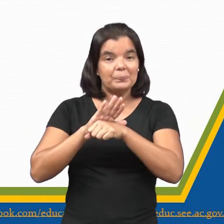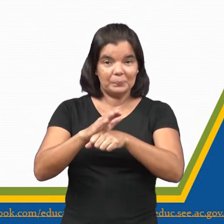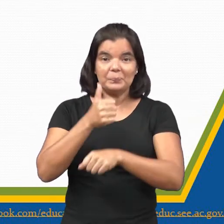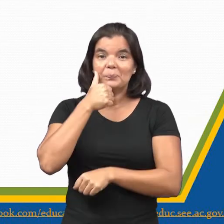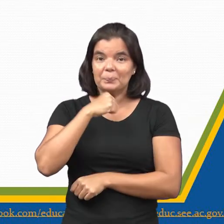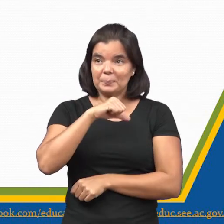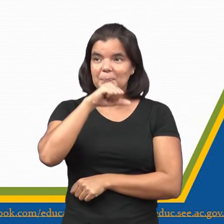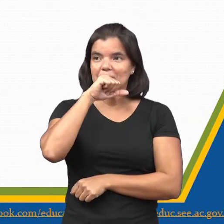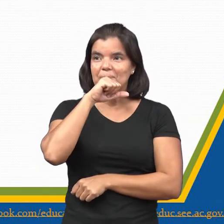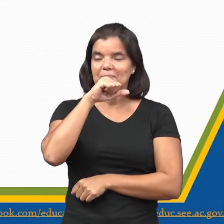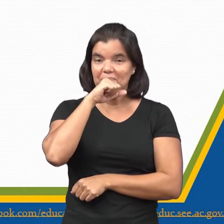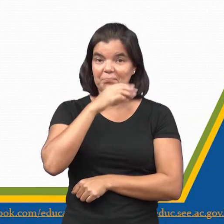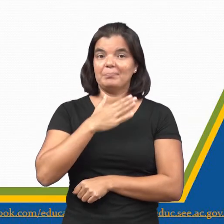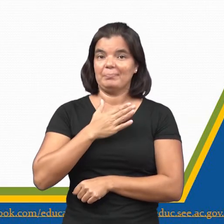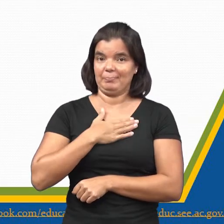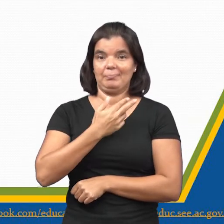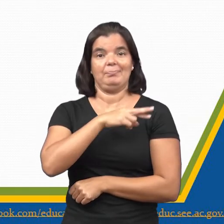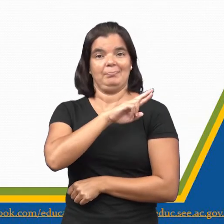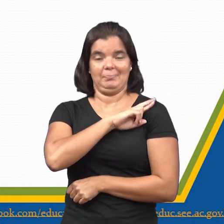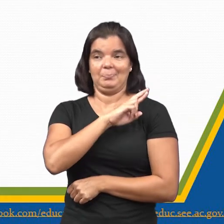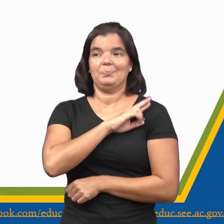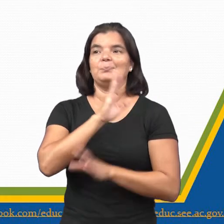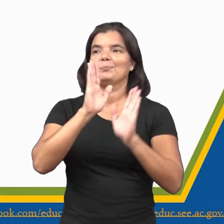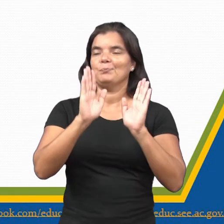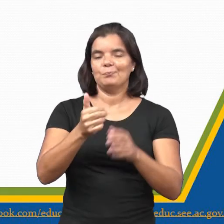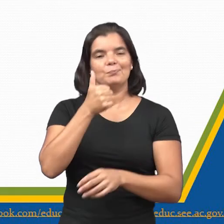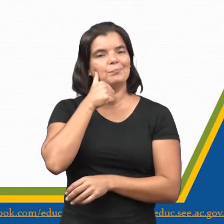minha mãe era meu serviço, já que